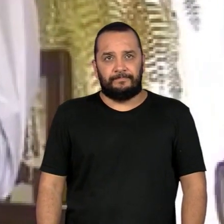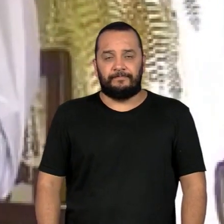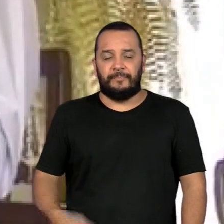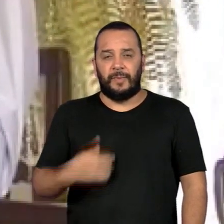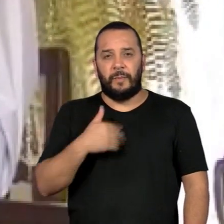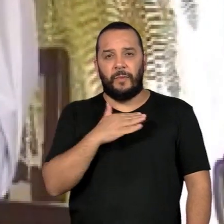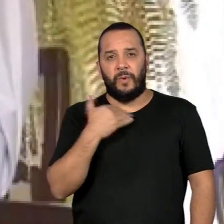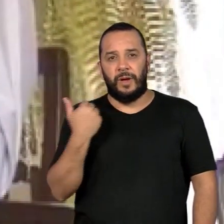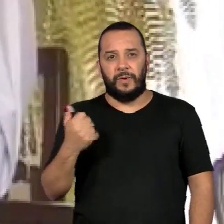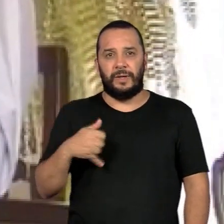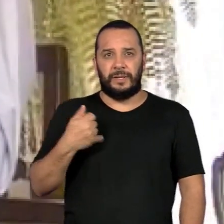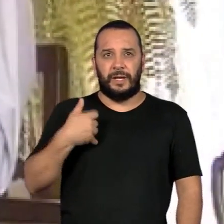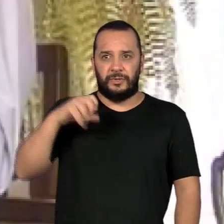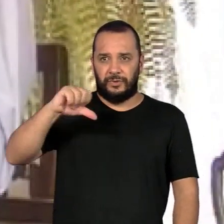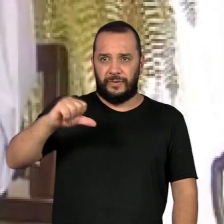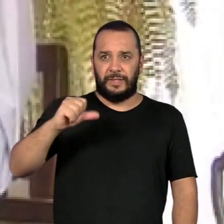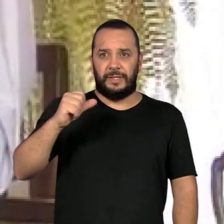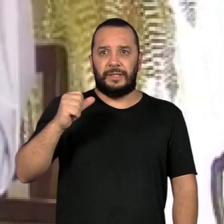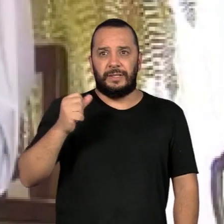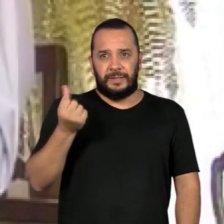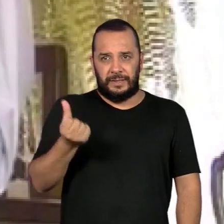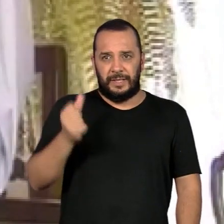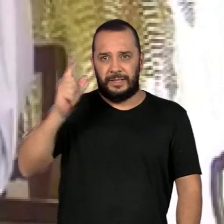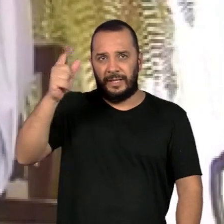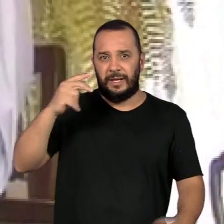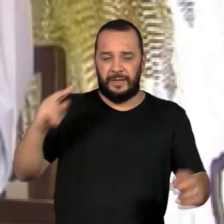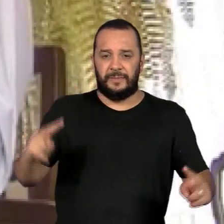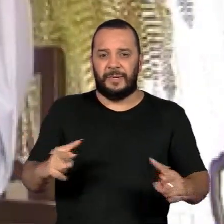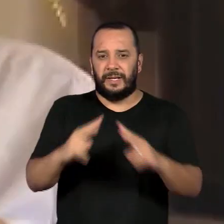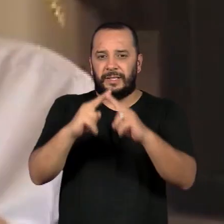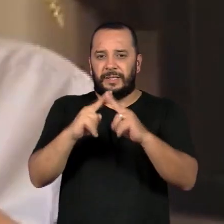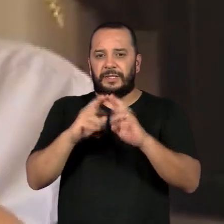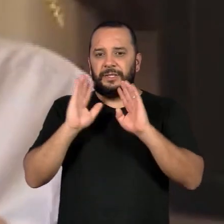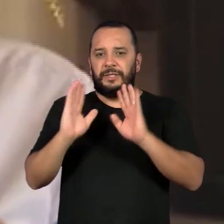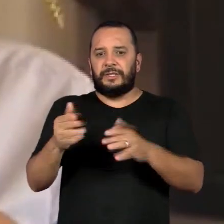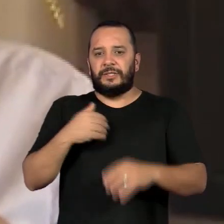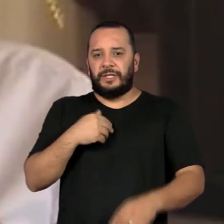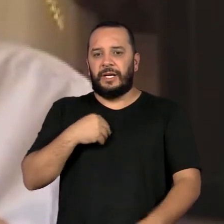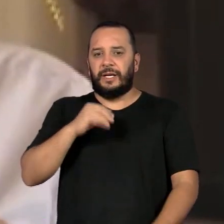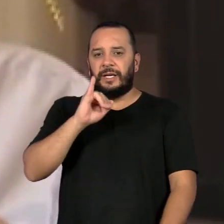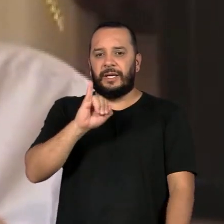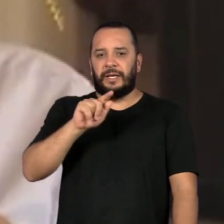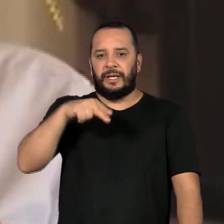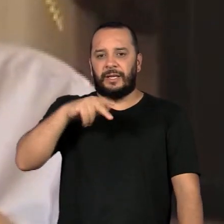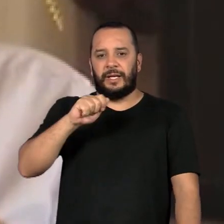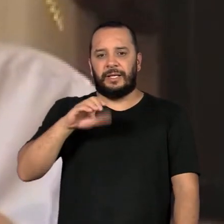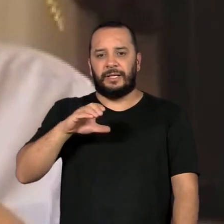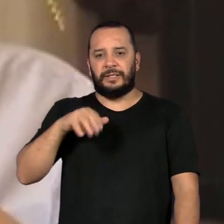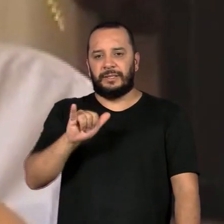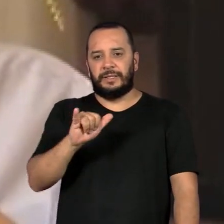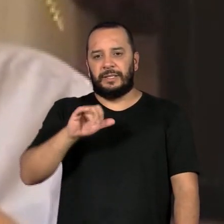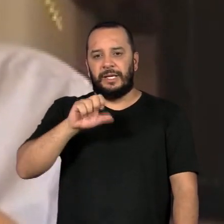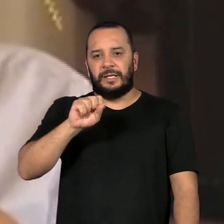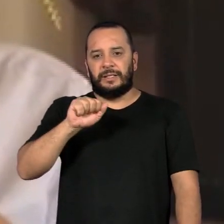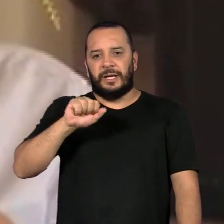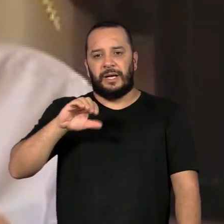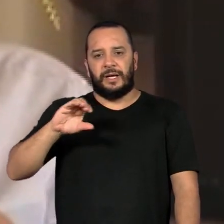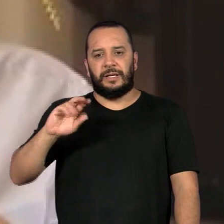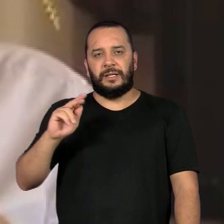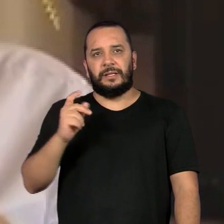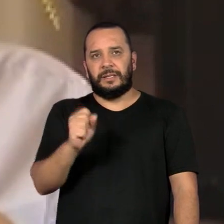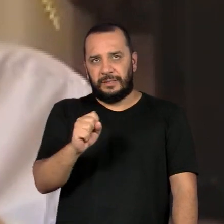Morreu aos 96 anos em Paris Ignacy Sachs, um dos mais importantes pensadores da economia